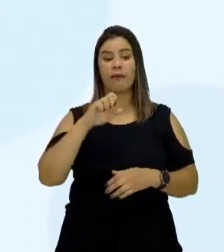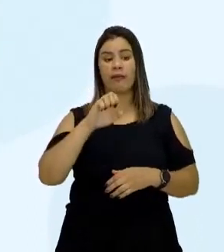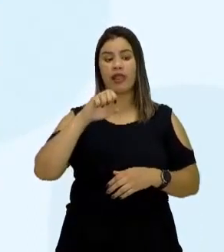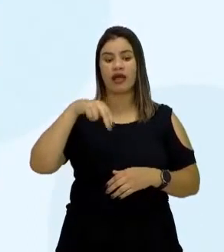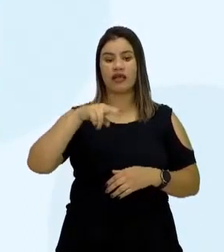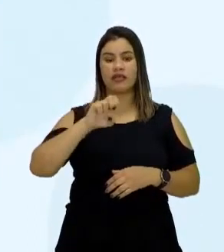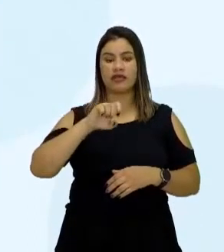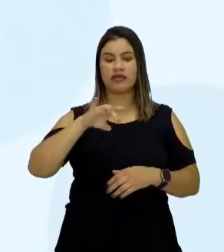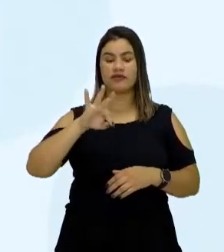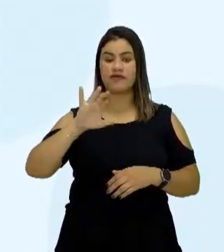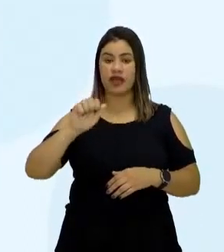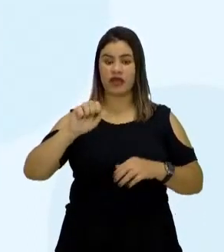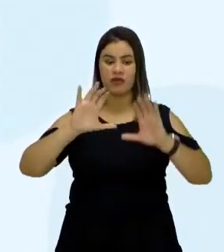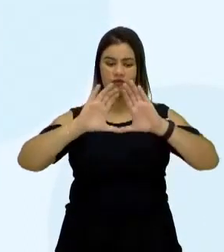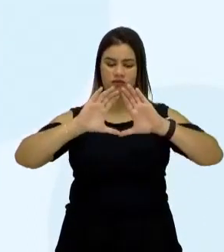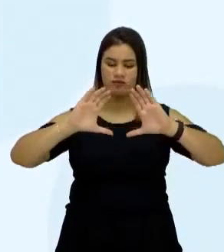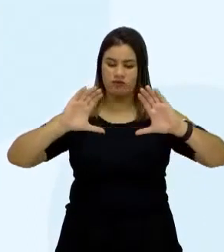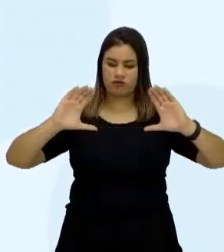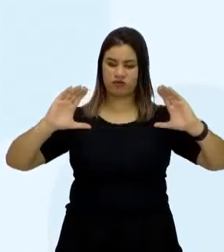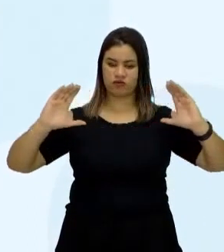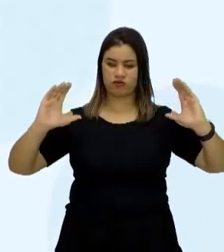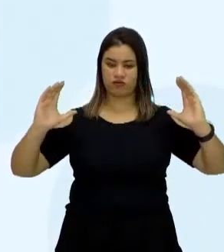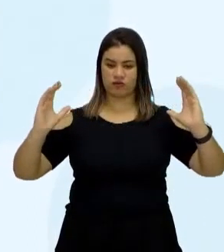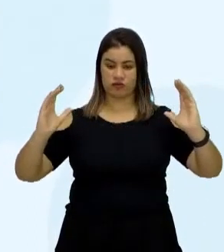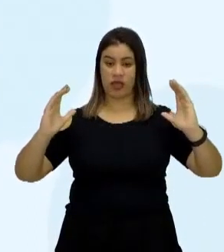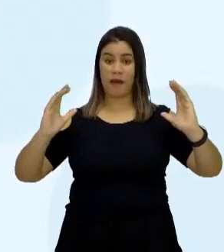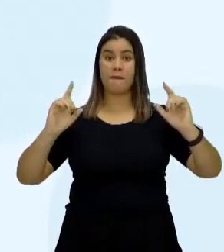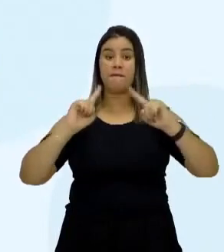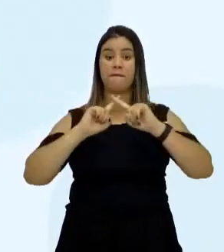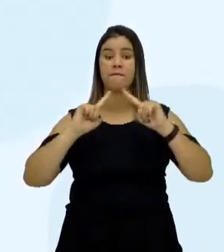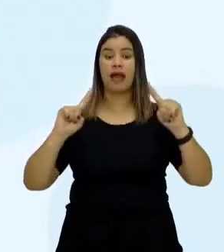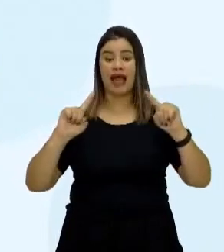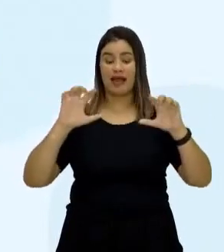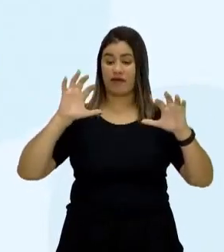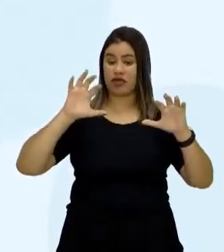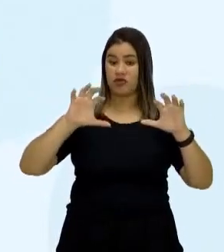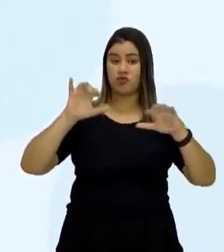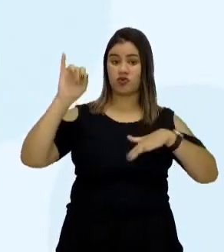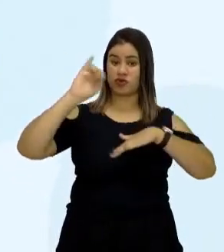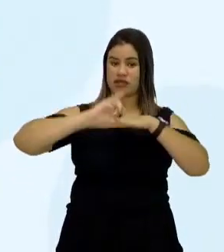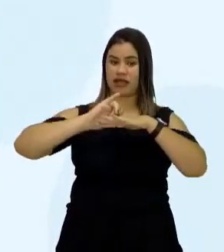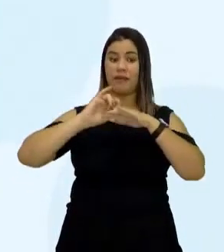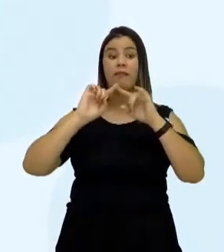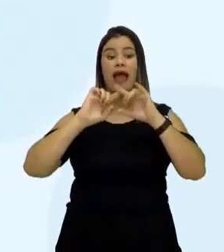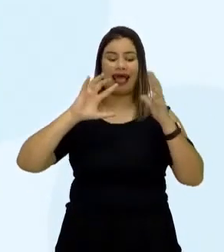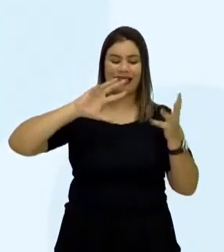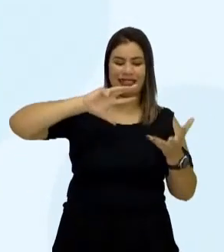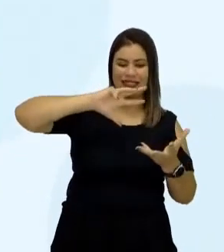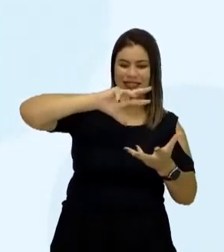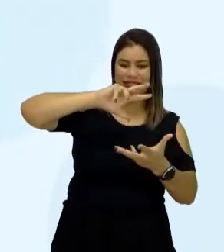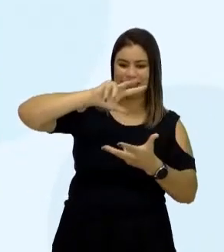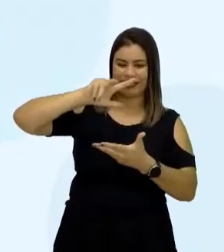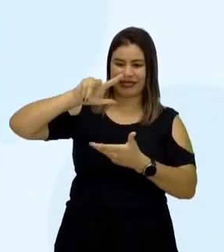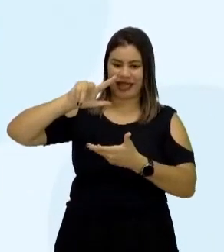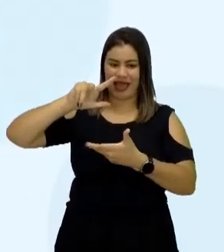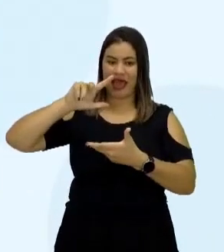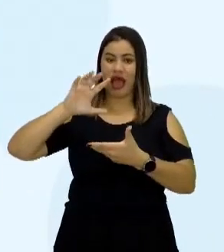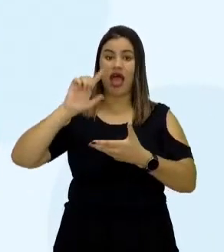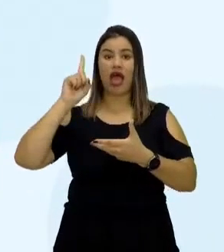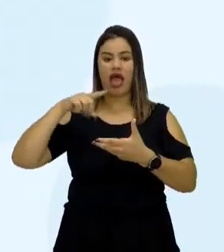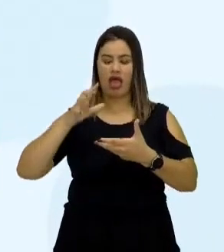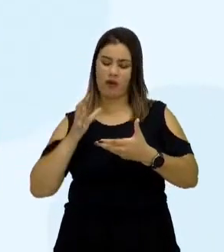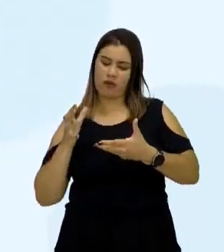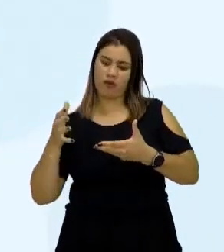no plano o continente ao centro, mas a gente sabe que pelo formato da Terra, a gente não vai falar isso, né? Porque se falar centro é